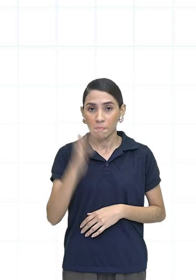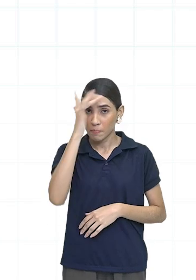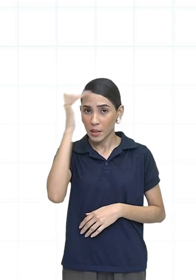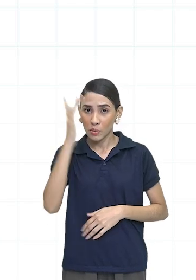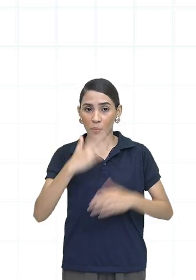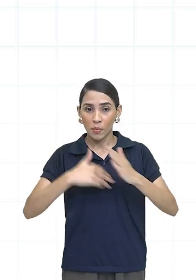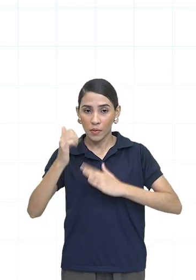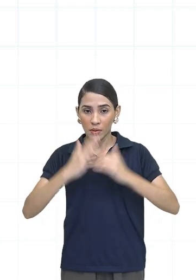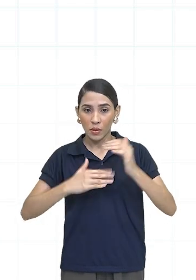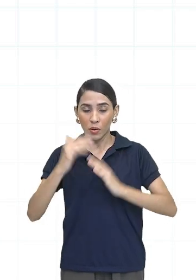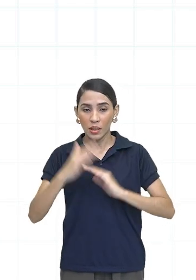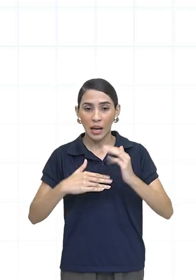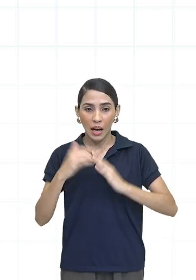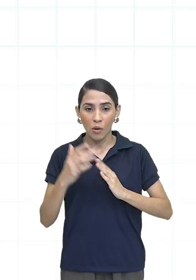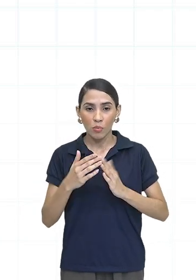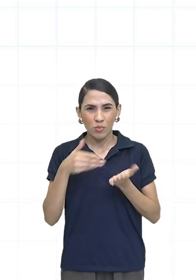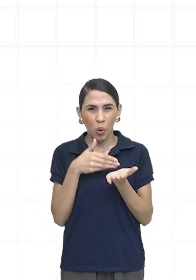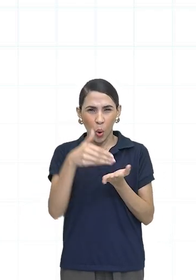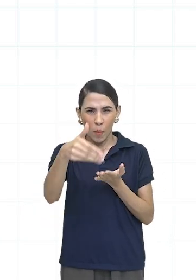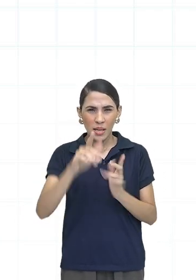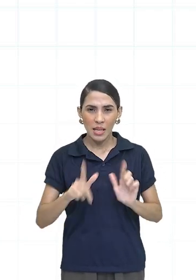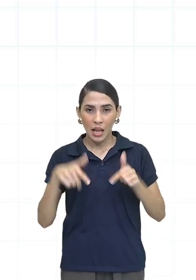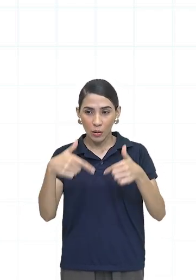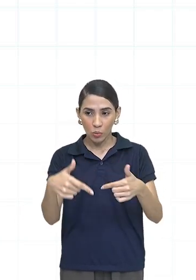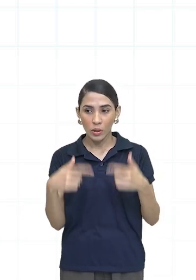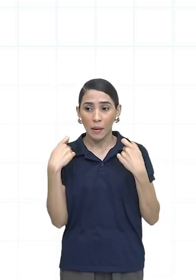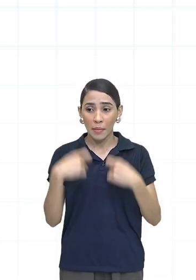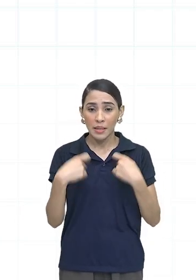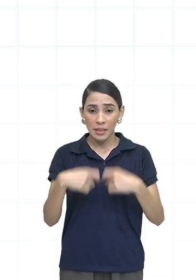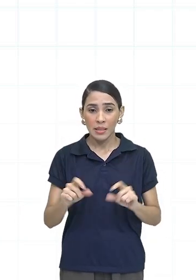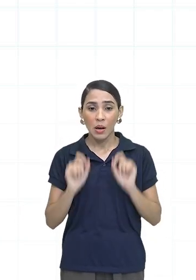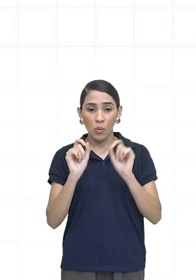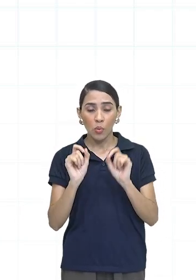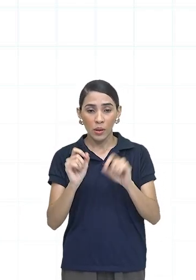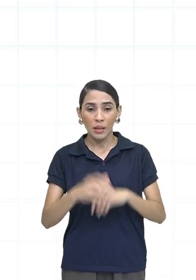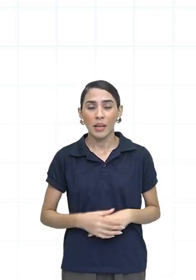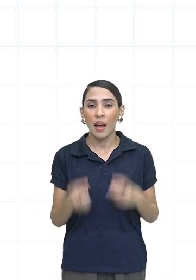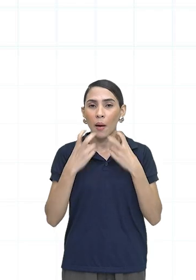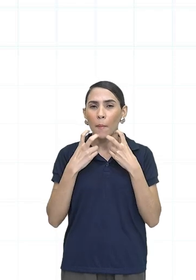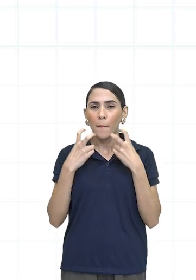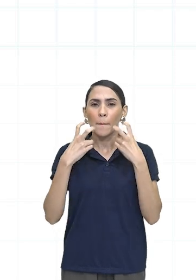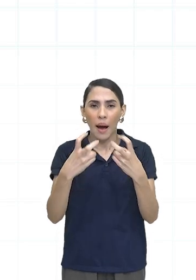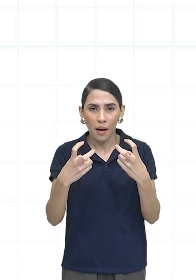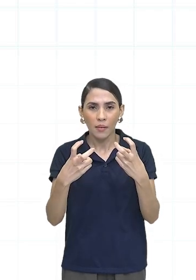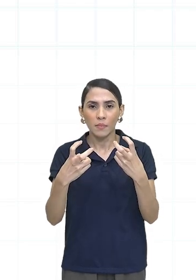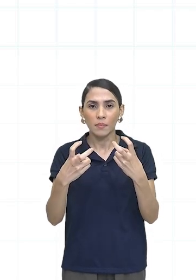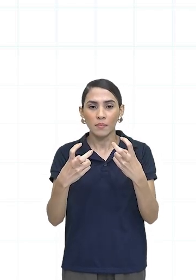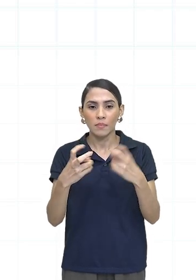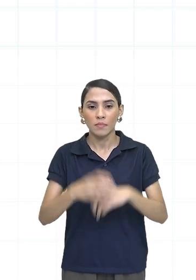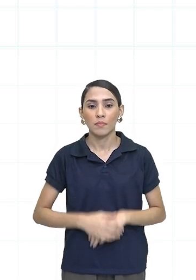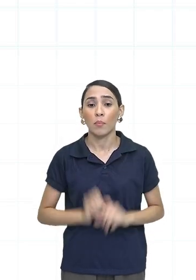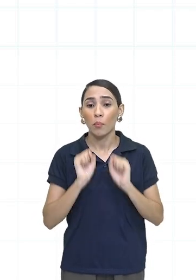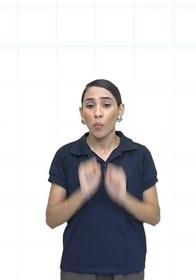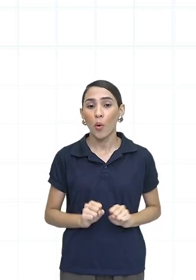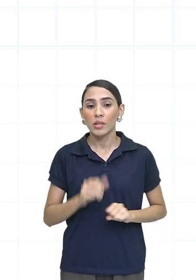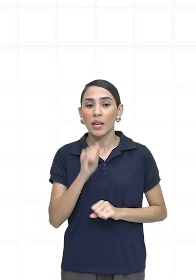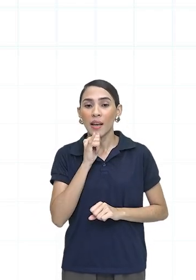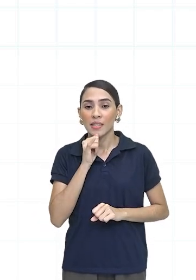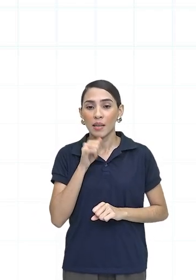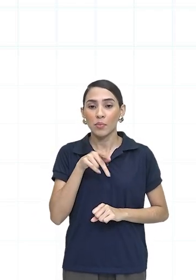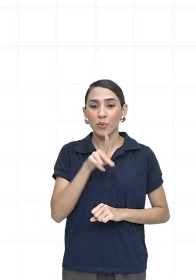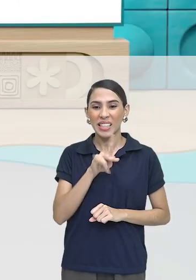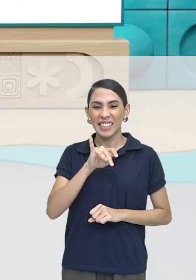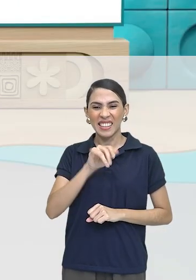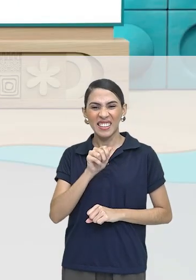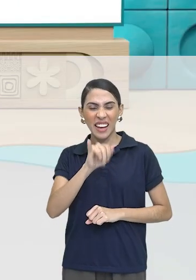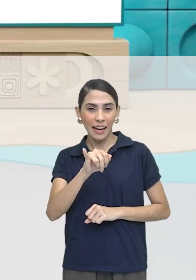for golpear o seu adversário, ele precisa liberar esse kiai, que pode ser ye, entendeu? Só que é um